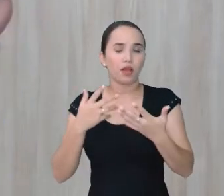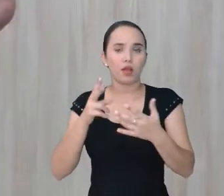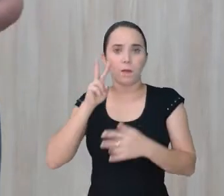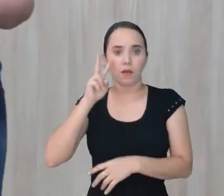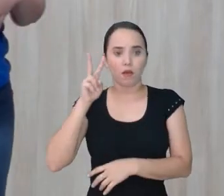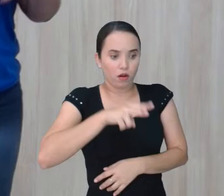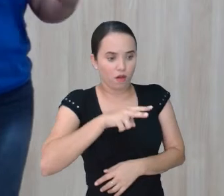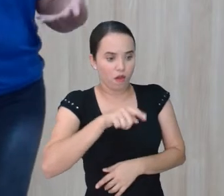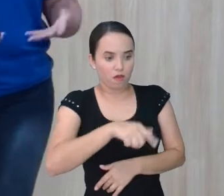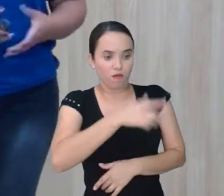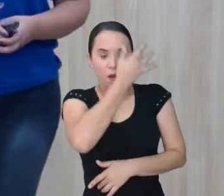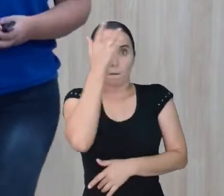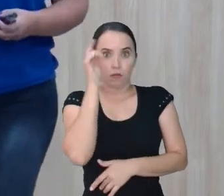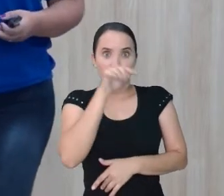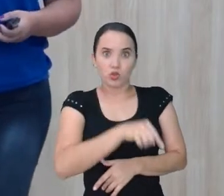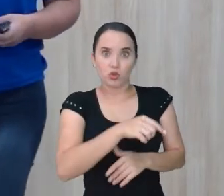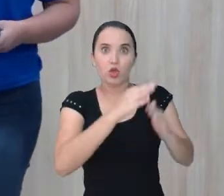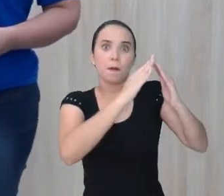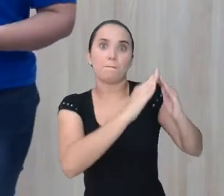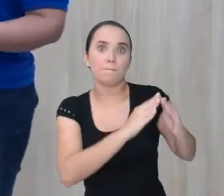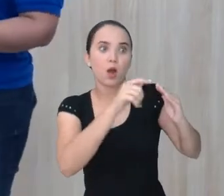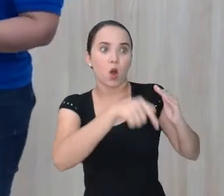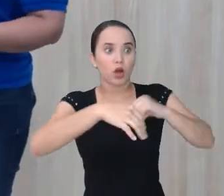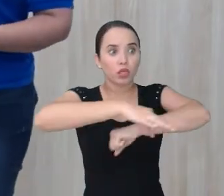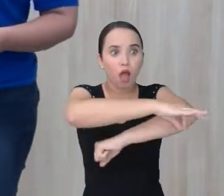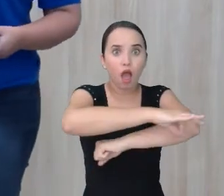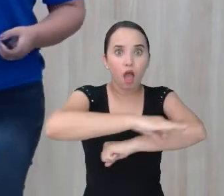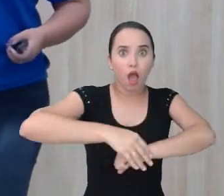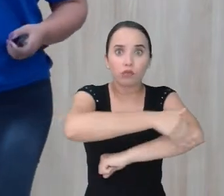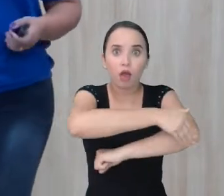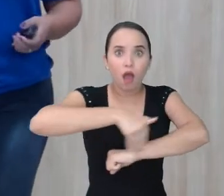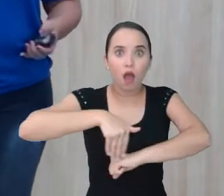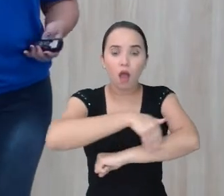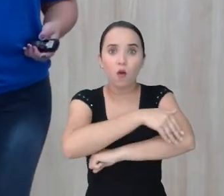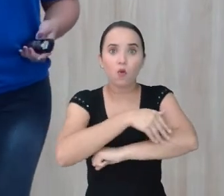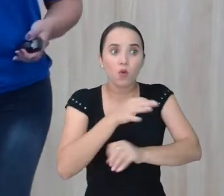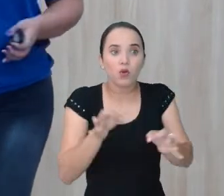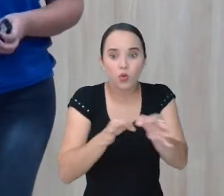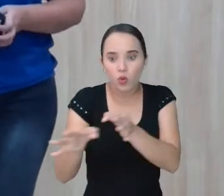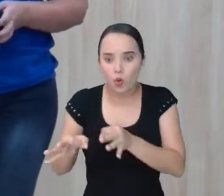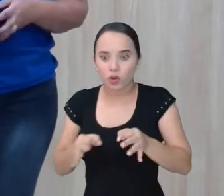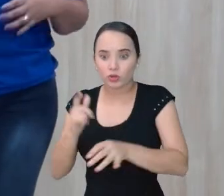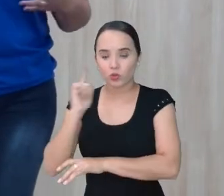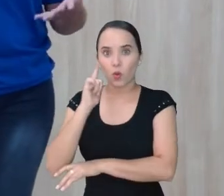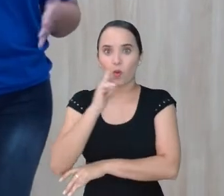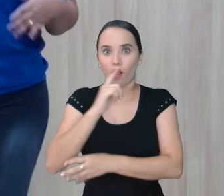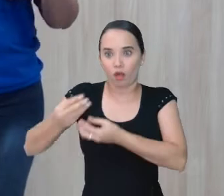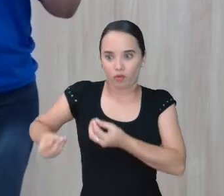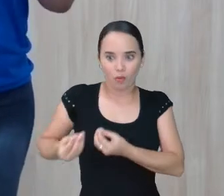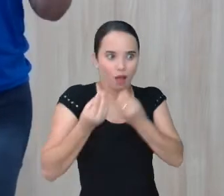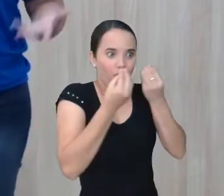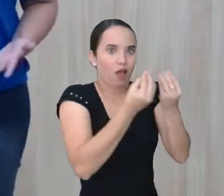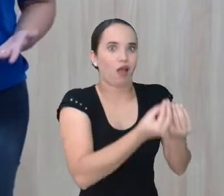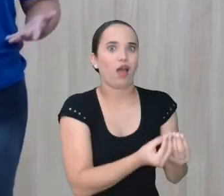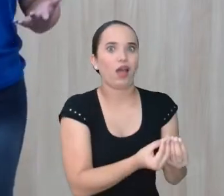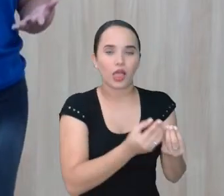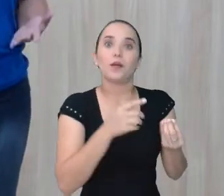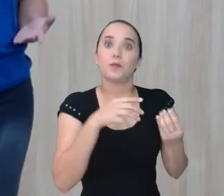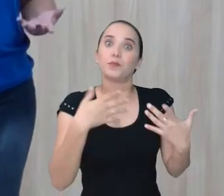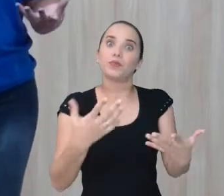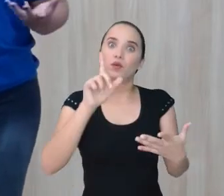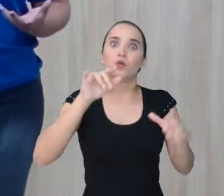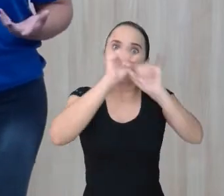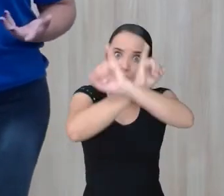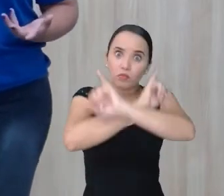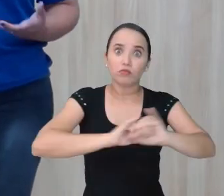situação daquele sem-teto e organiza lanche para ele. Não é isso? Então, uma notícia boa que a